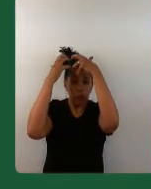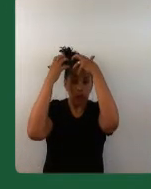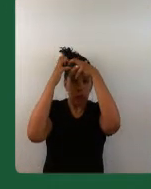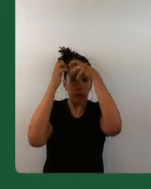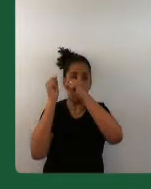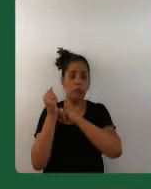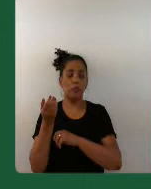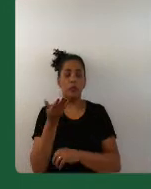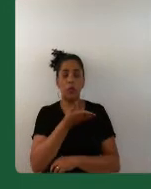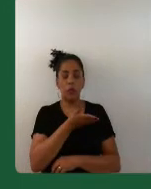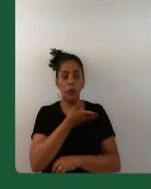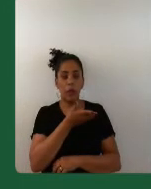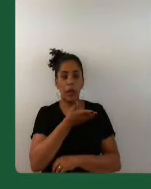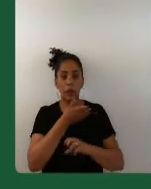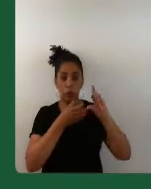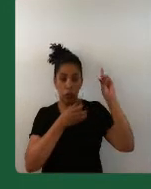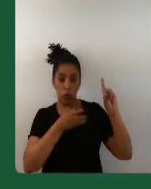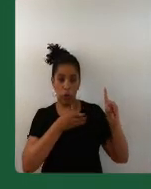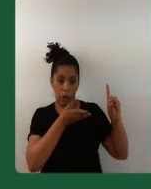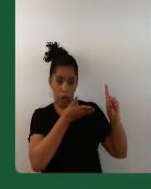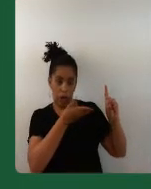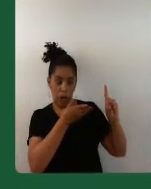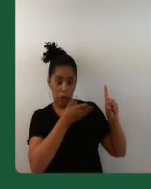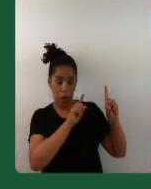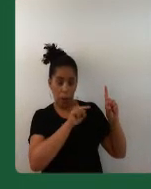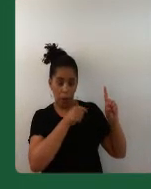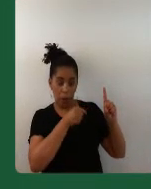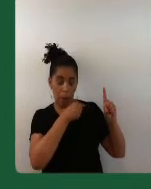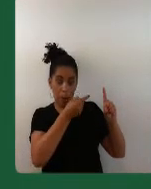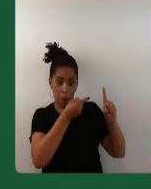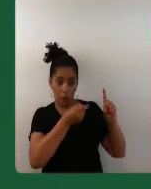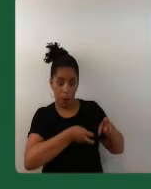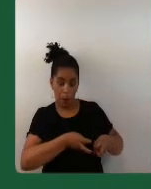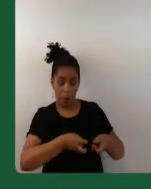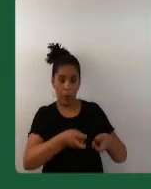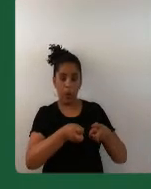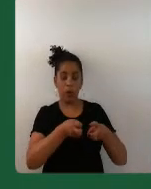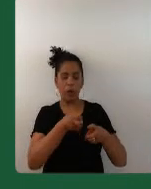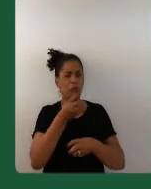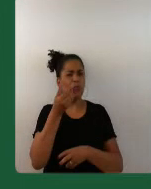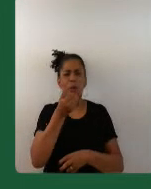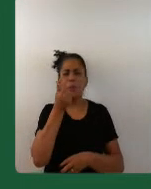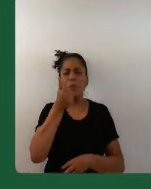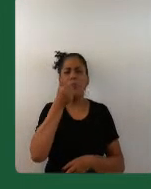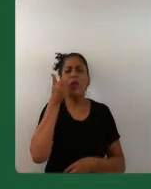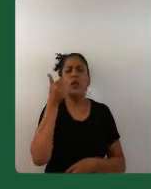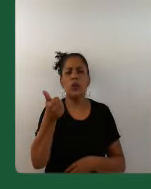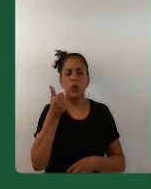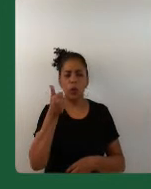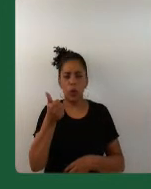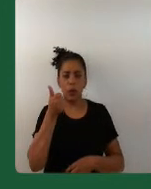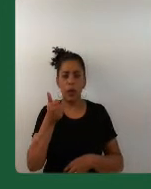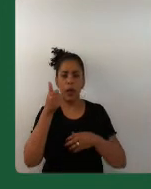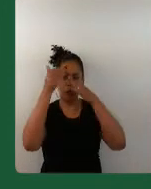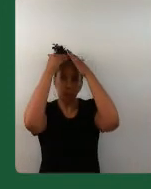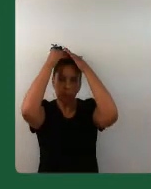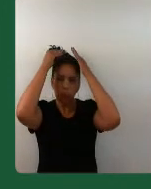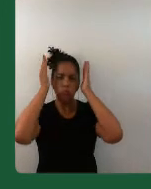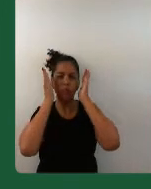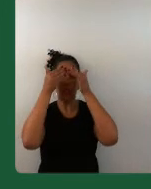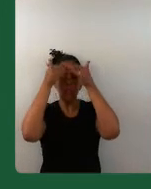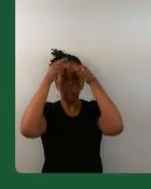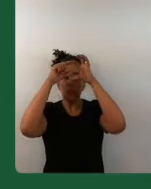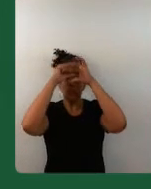slide aqui da direita, do pré e pós-operatório, uma melhor circunferência, uma melhora do ovalamento da testa,